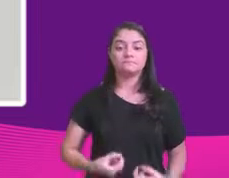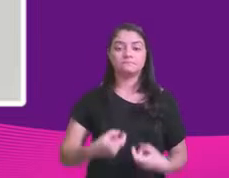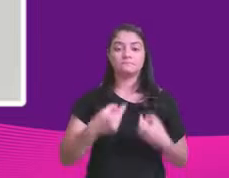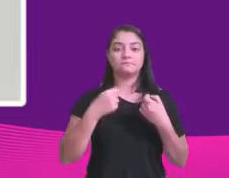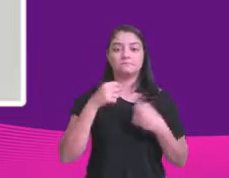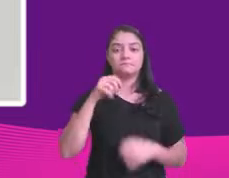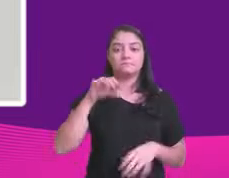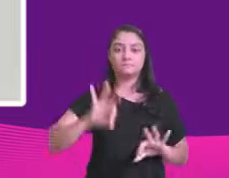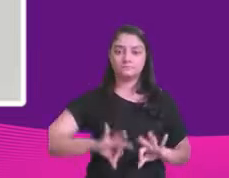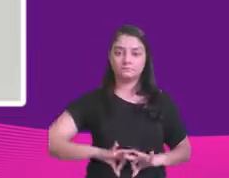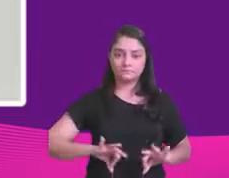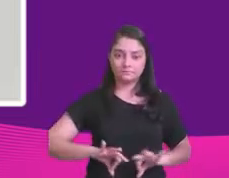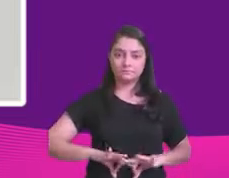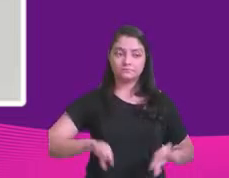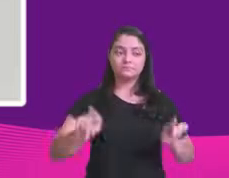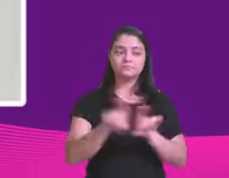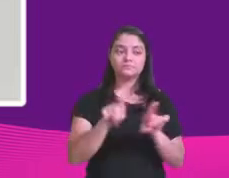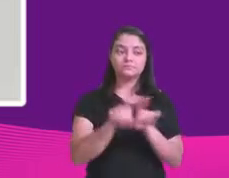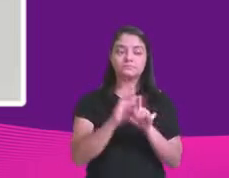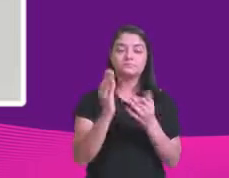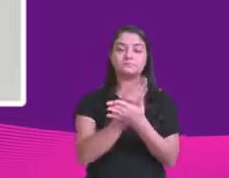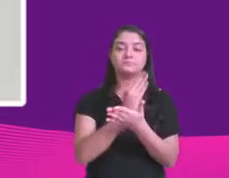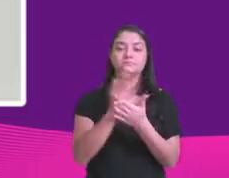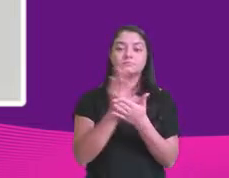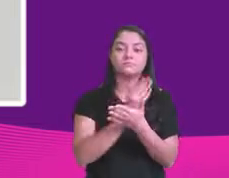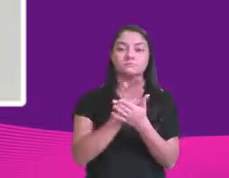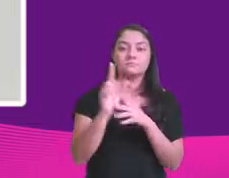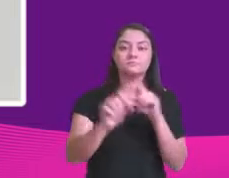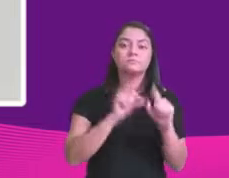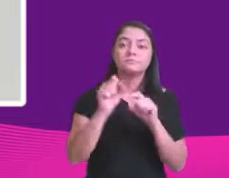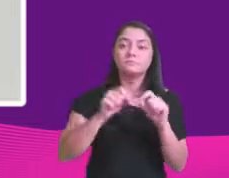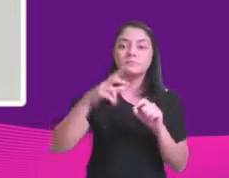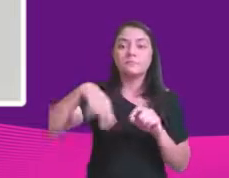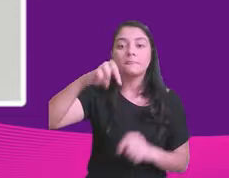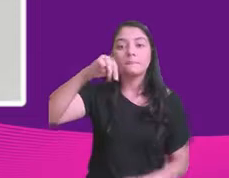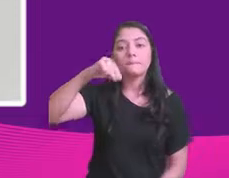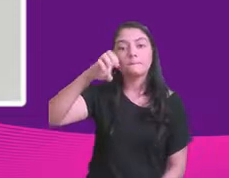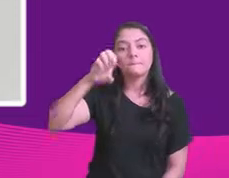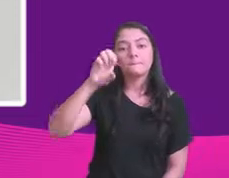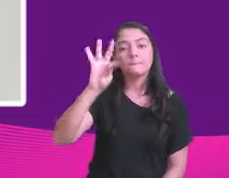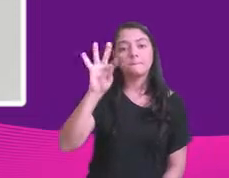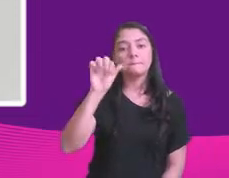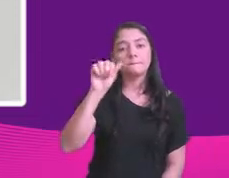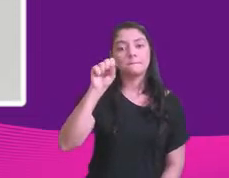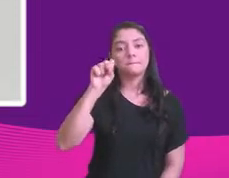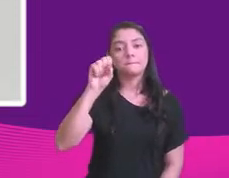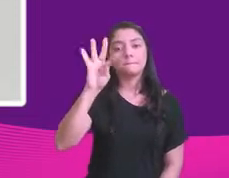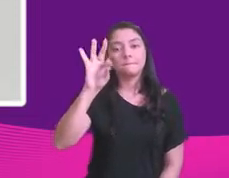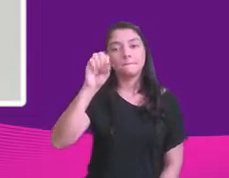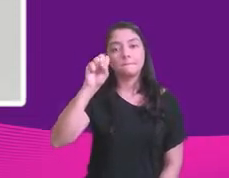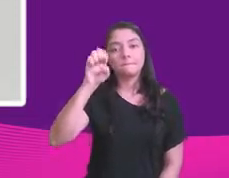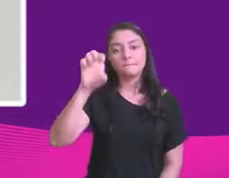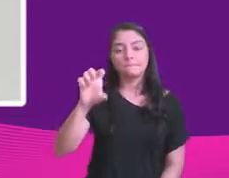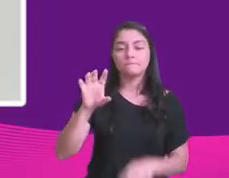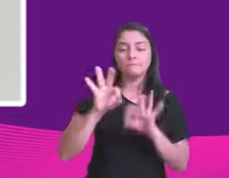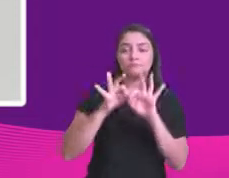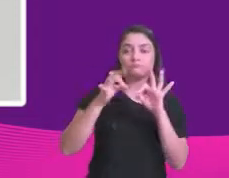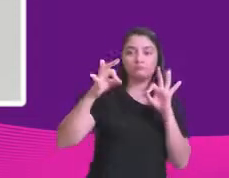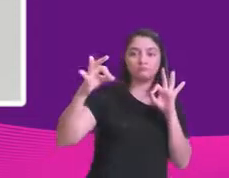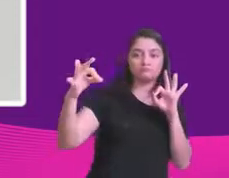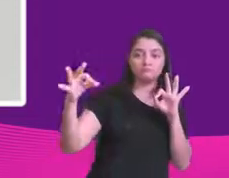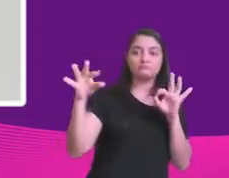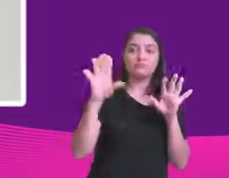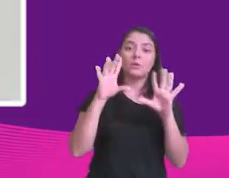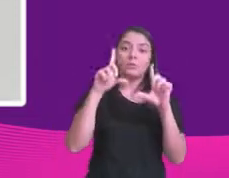sobrevida do CIR, ele coloca que metástase à distância, e aí vai a carcinomatose, a gente já cai isso para 31%